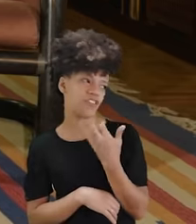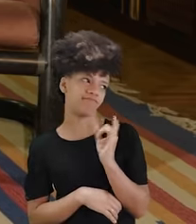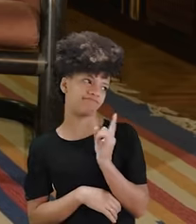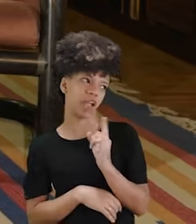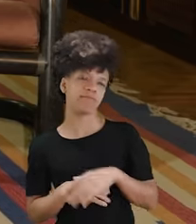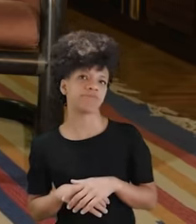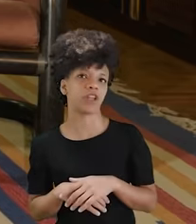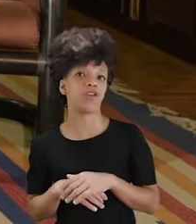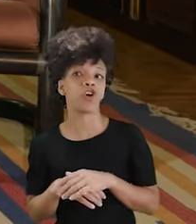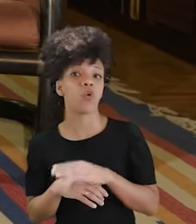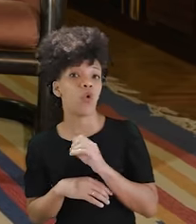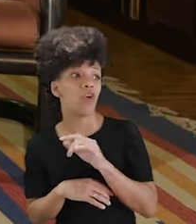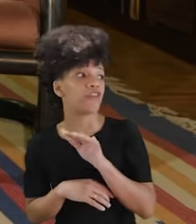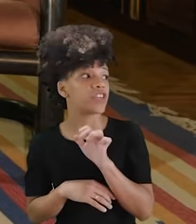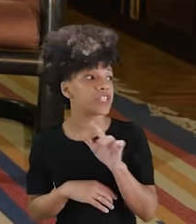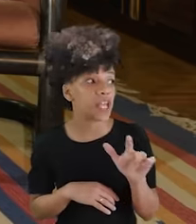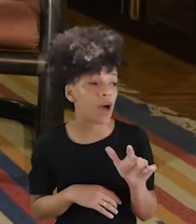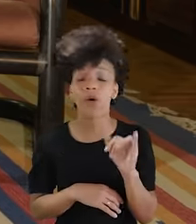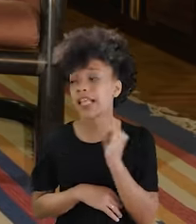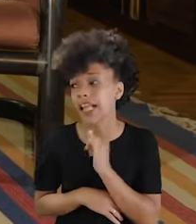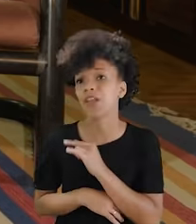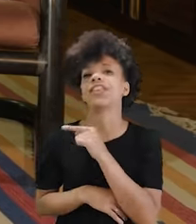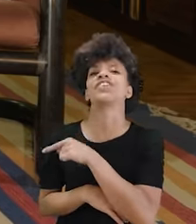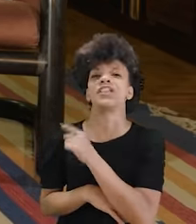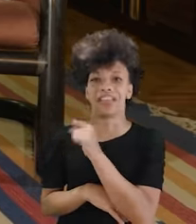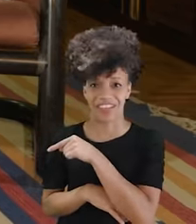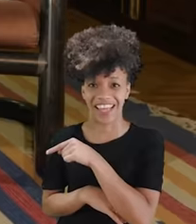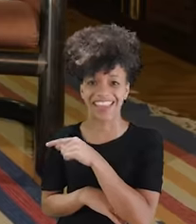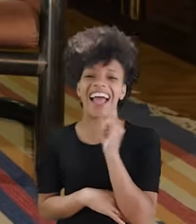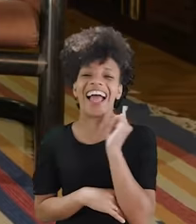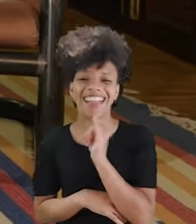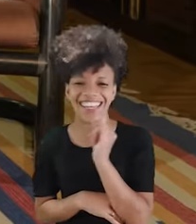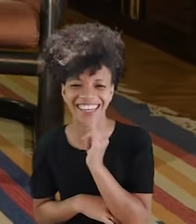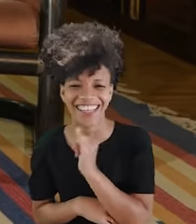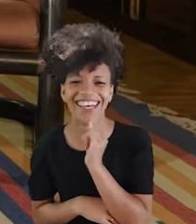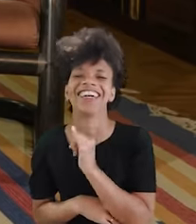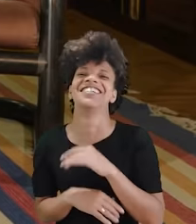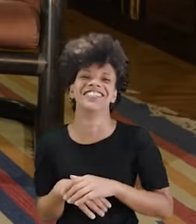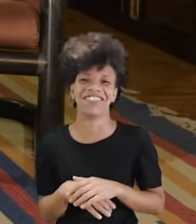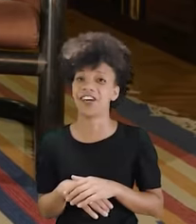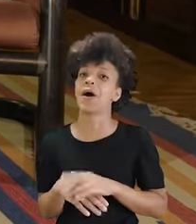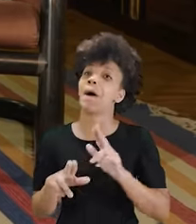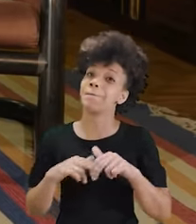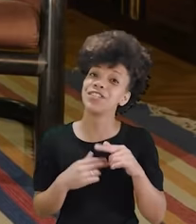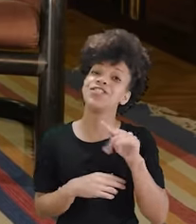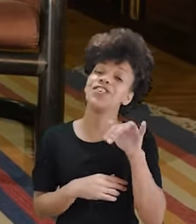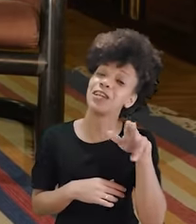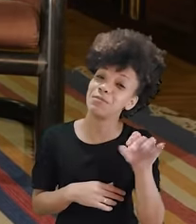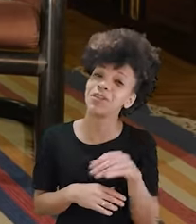a pessoa que eu me encantei foi um um oficial e talento que eu não sei nem o que que é só olhando não